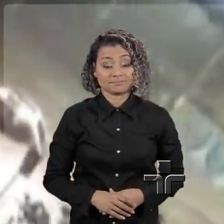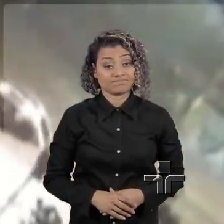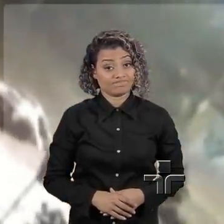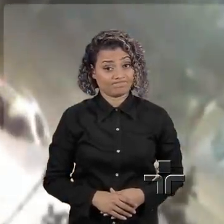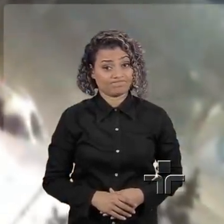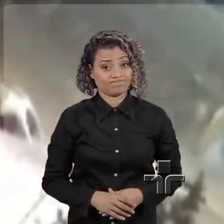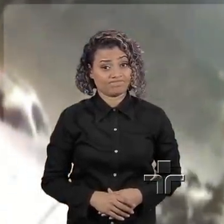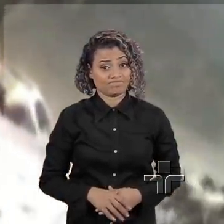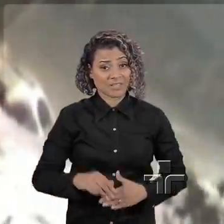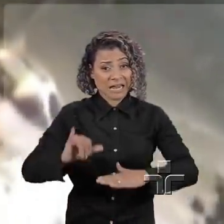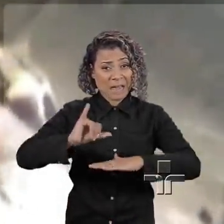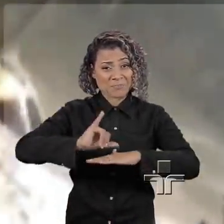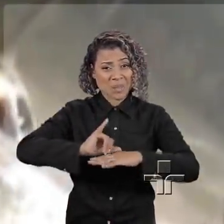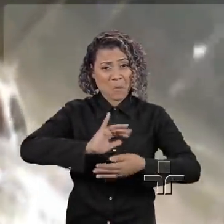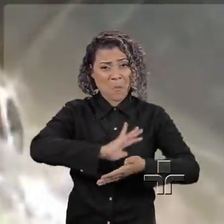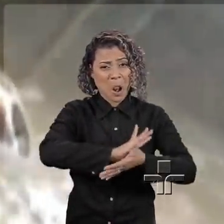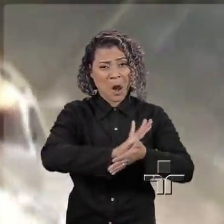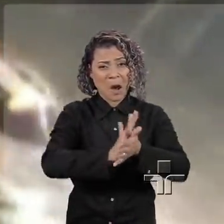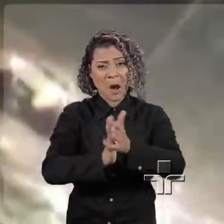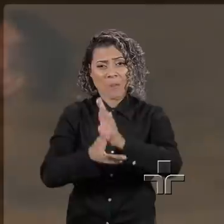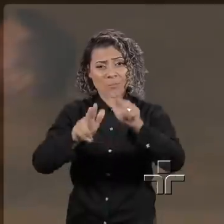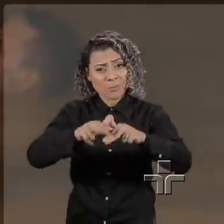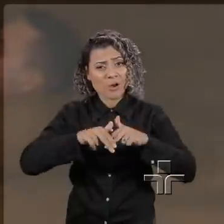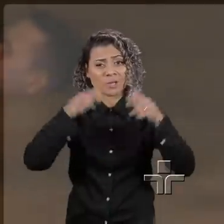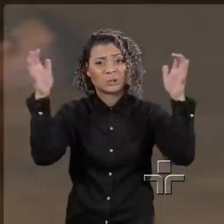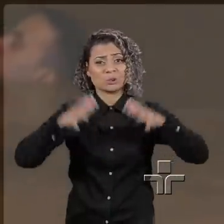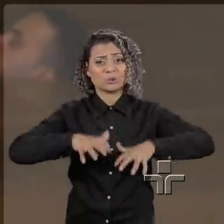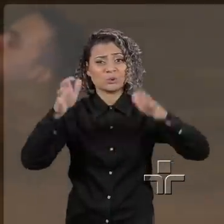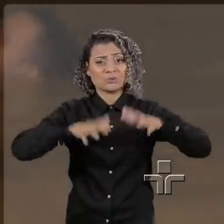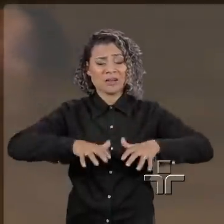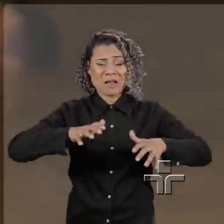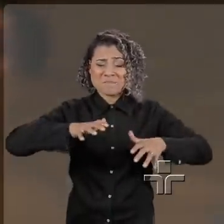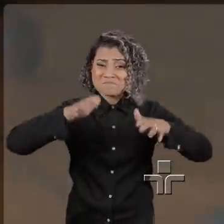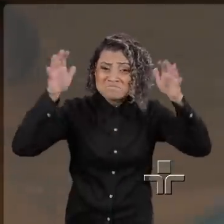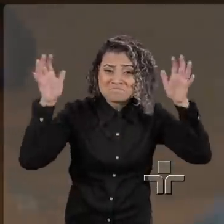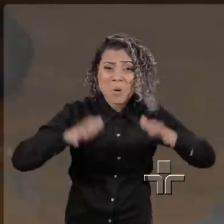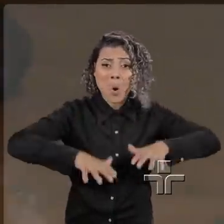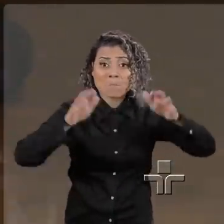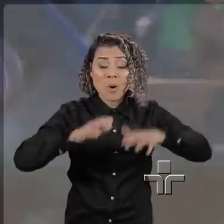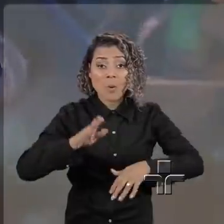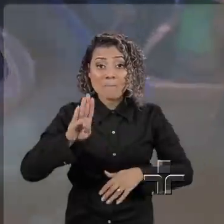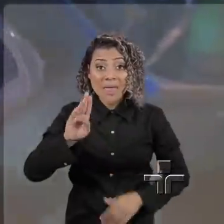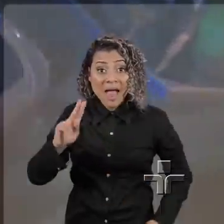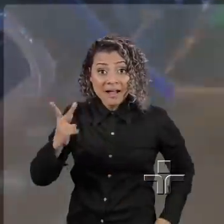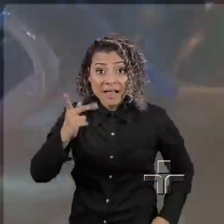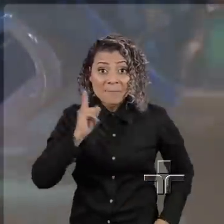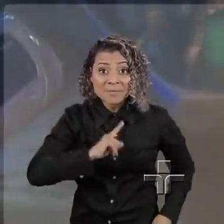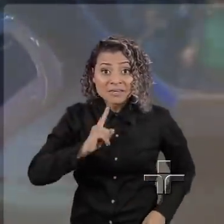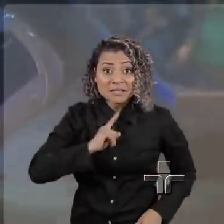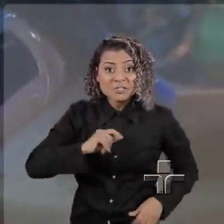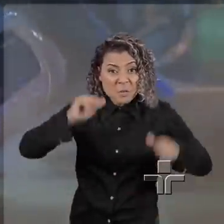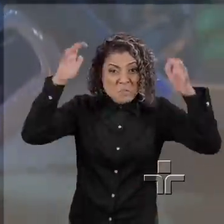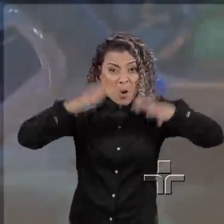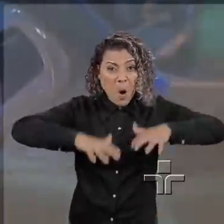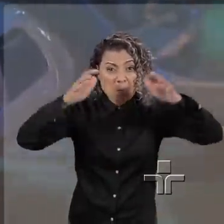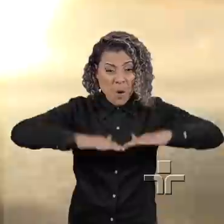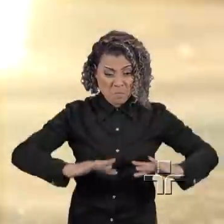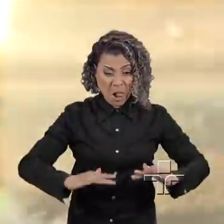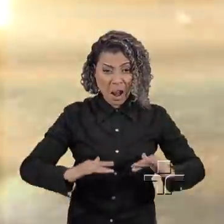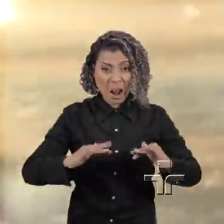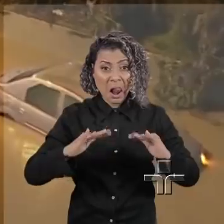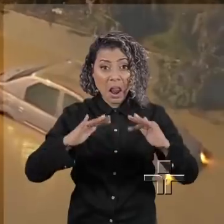Uma capital devastada pela chuva. Um forte temporal deixou Belo Horizonte debaixo d'água. Em poucos